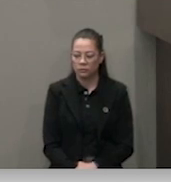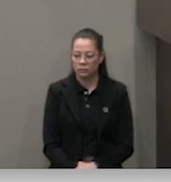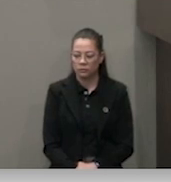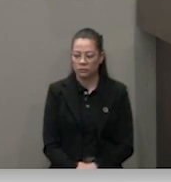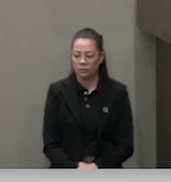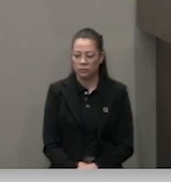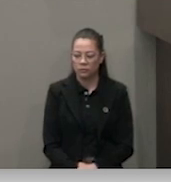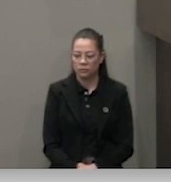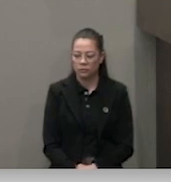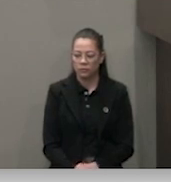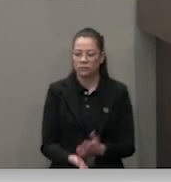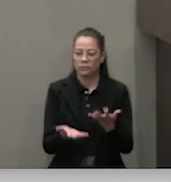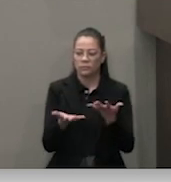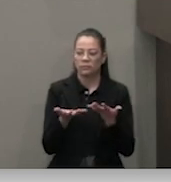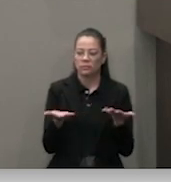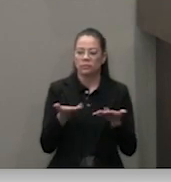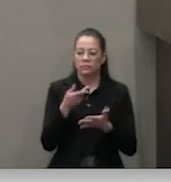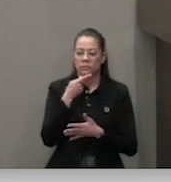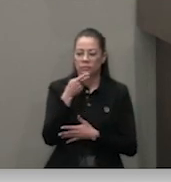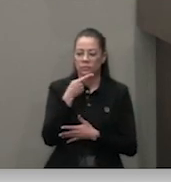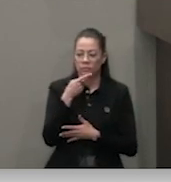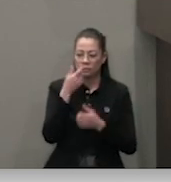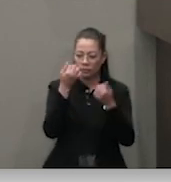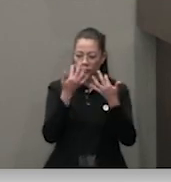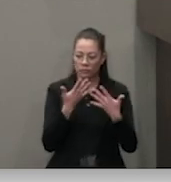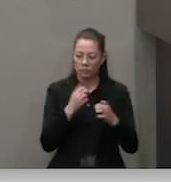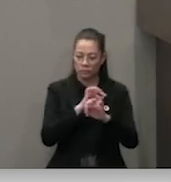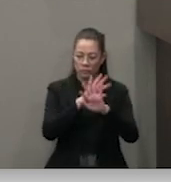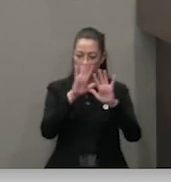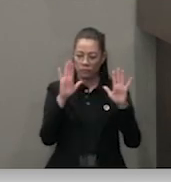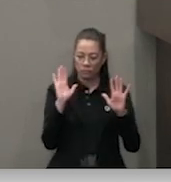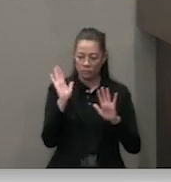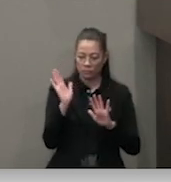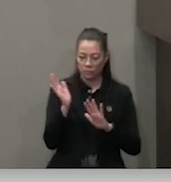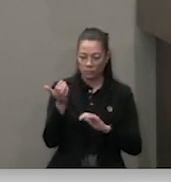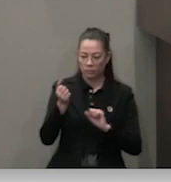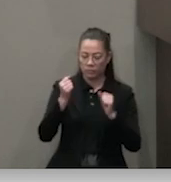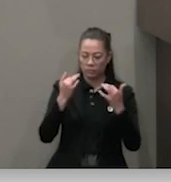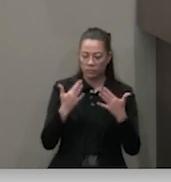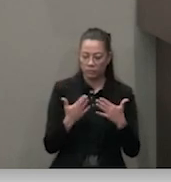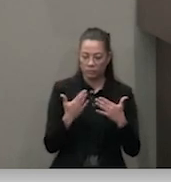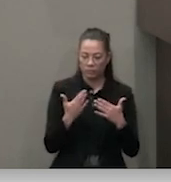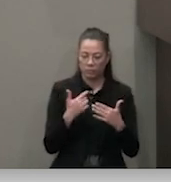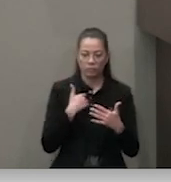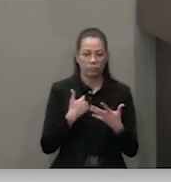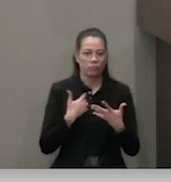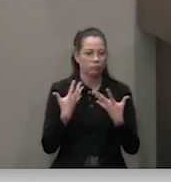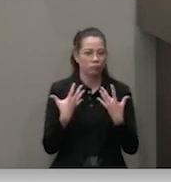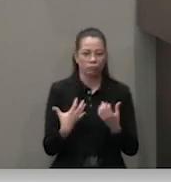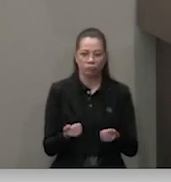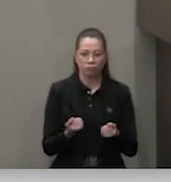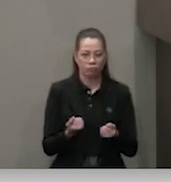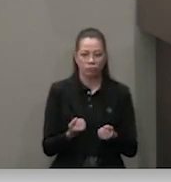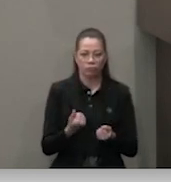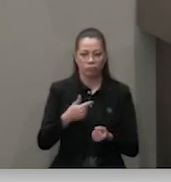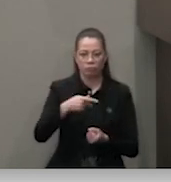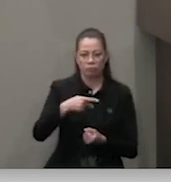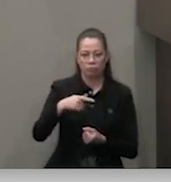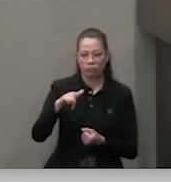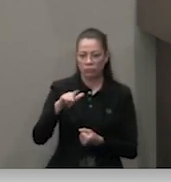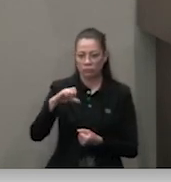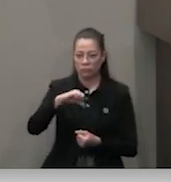Regina quero aqui de forma muito clara deixar já o meu posicionamento contrário ao PL 99 de 2024